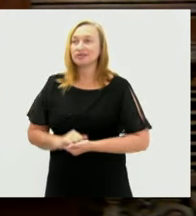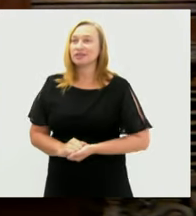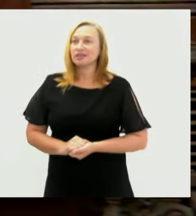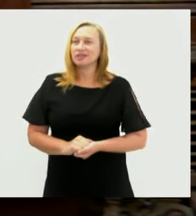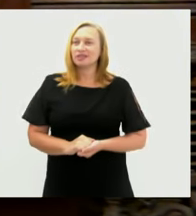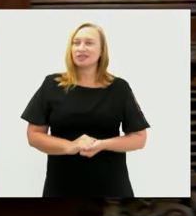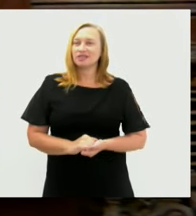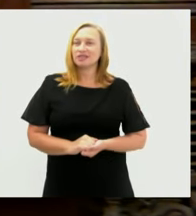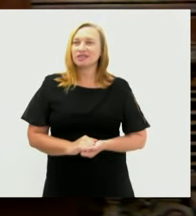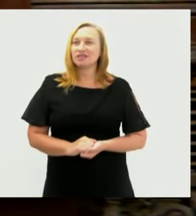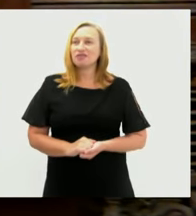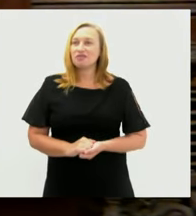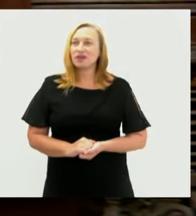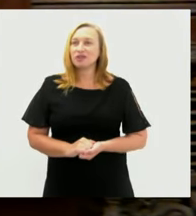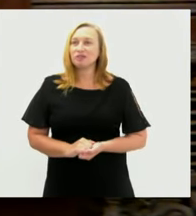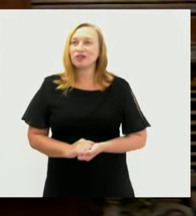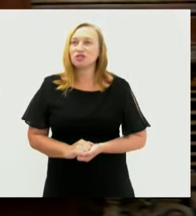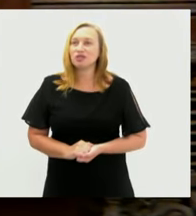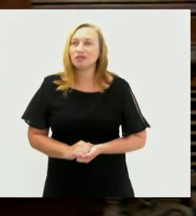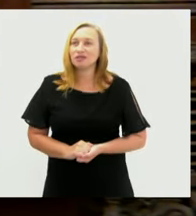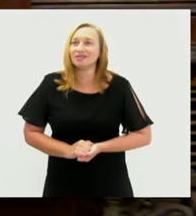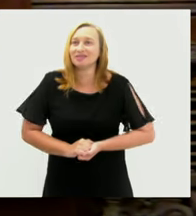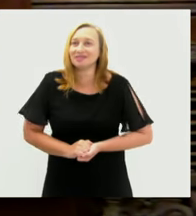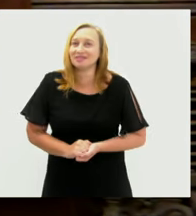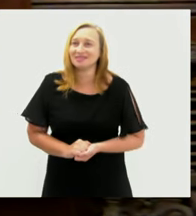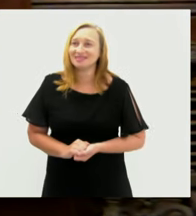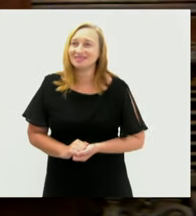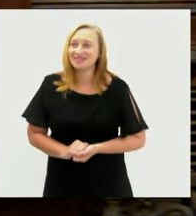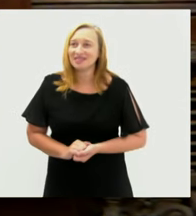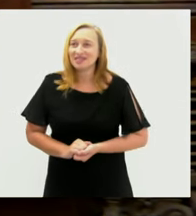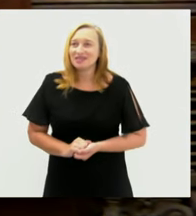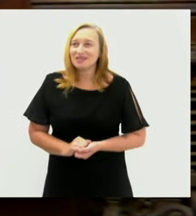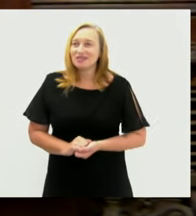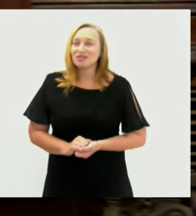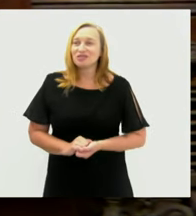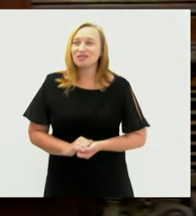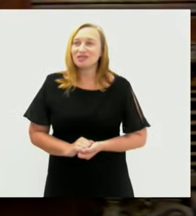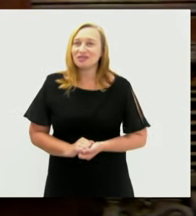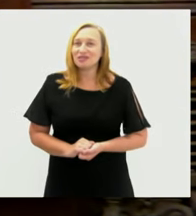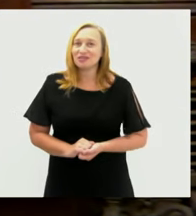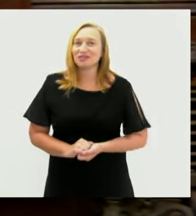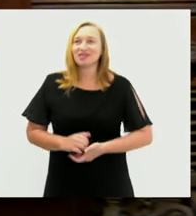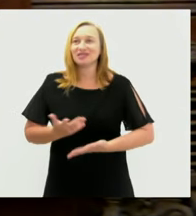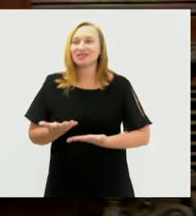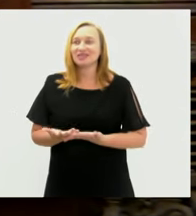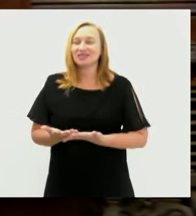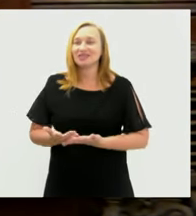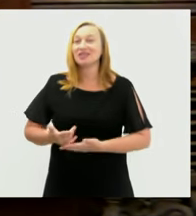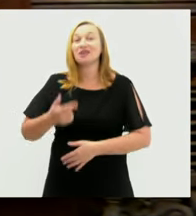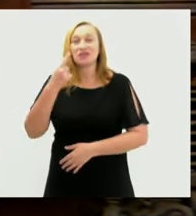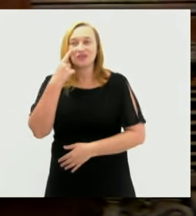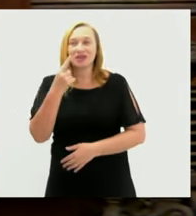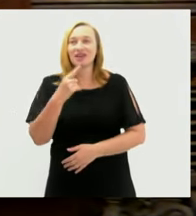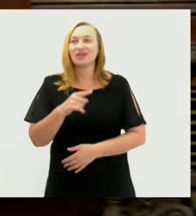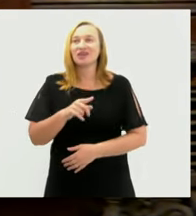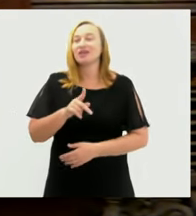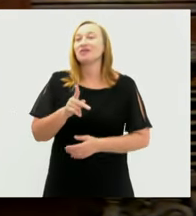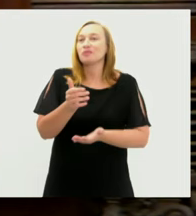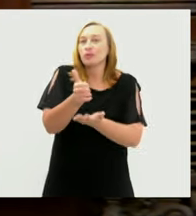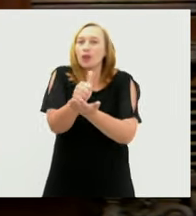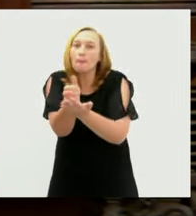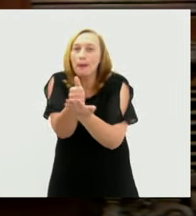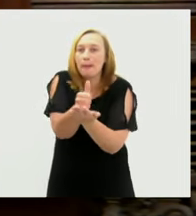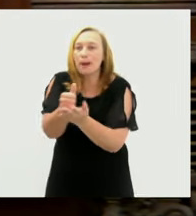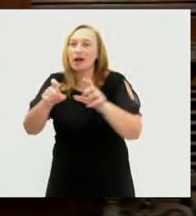mesmo citou, né, e foi manchete no jornal, entendo projetos que prevê TVs 4K, computadores e